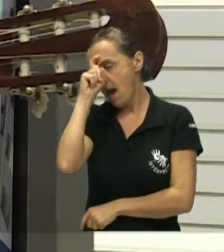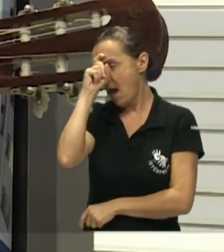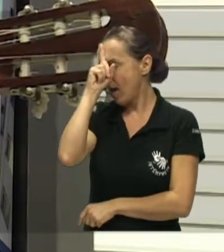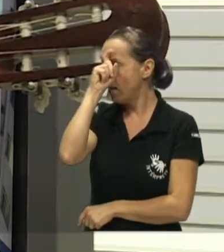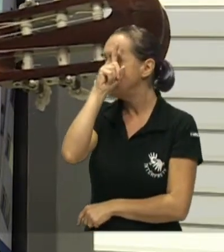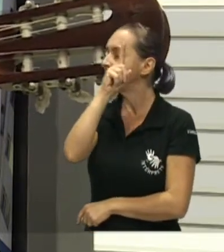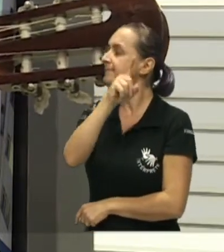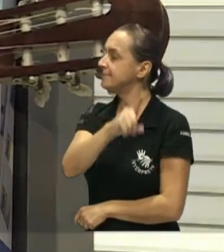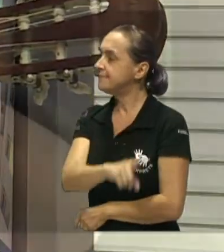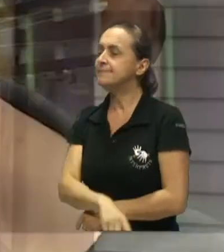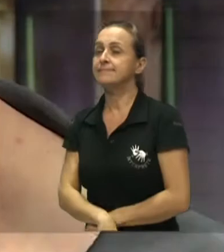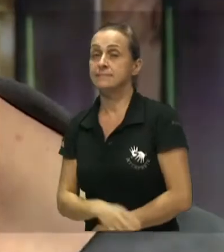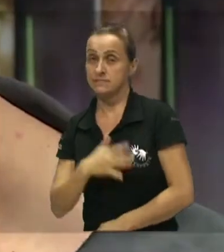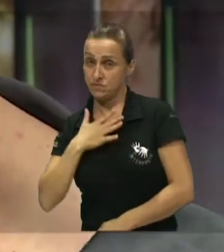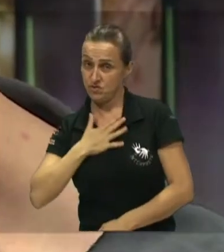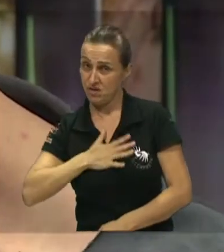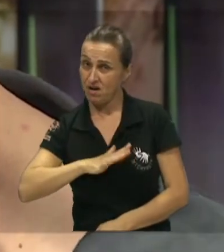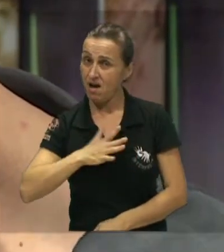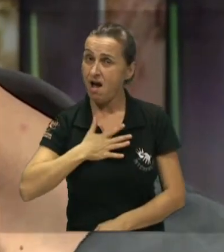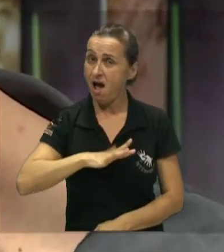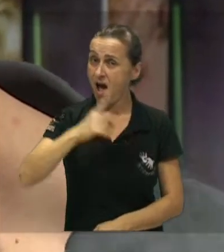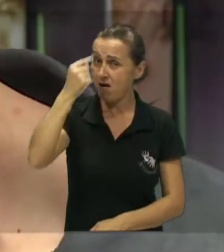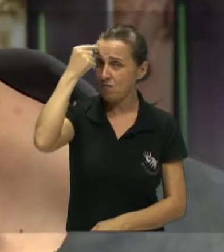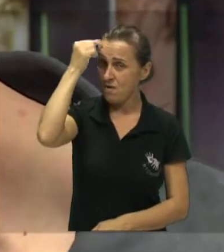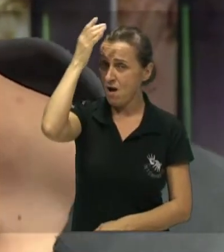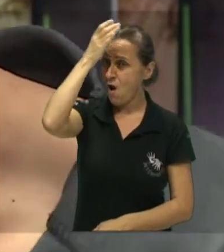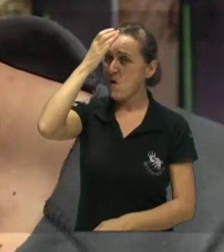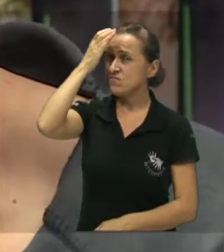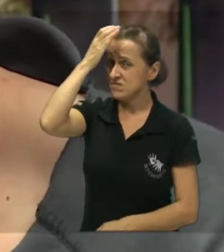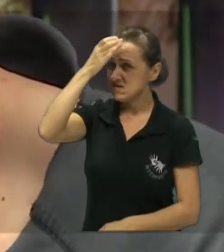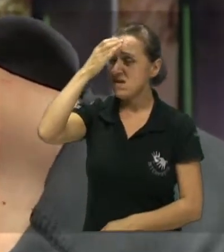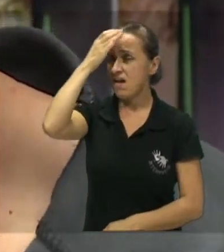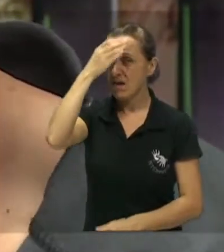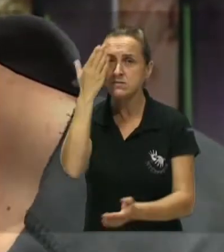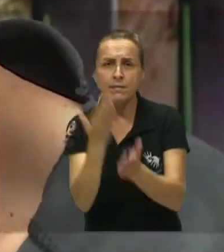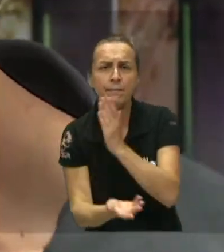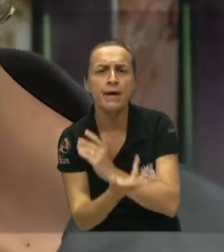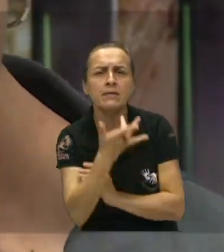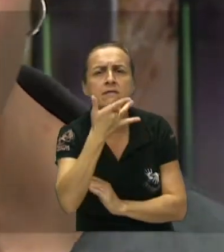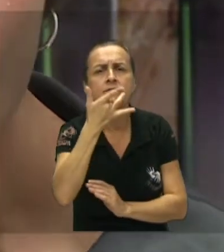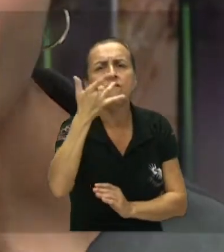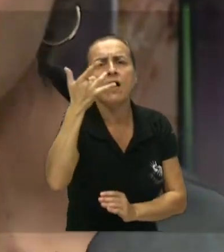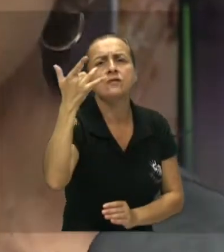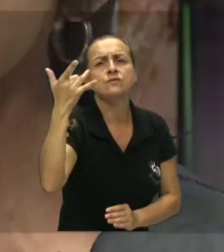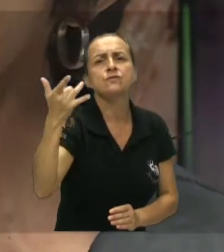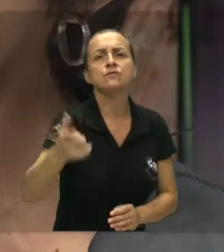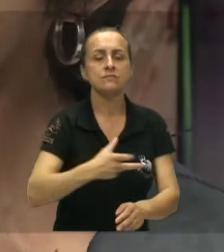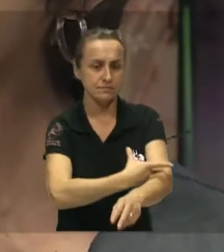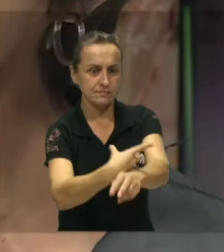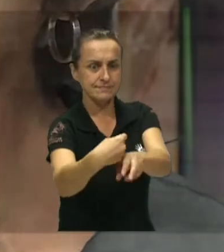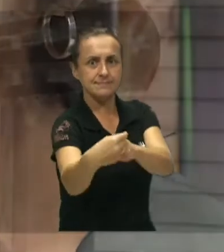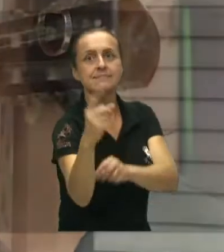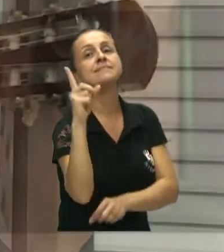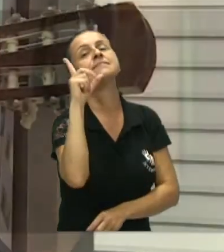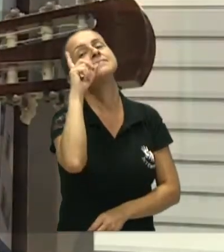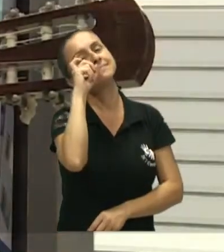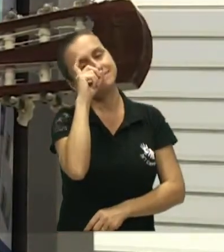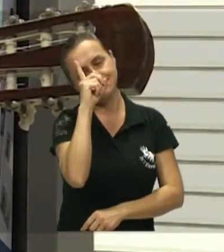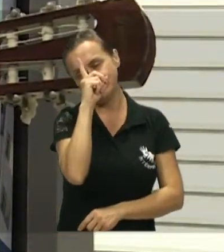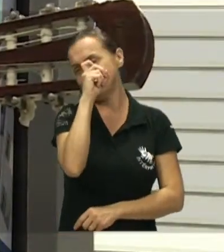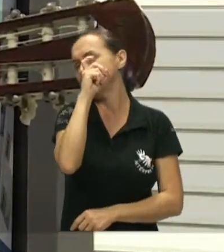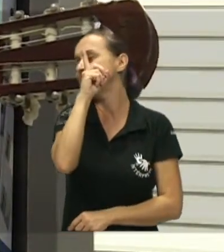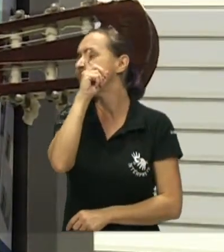ganhar. Põe a cabeça no lugar, é fácil saber perder, difícil é saber